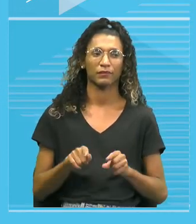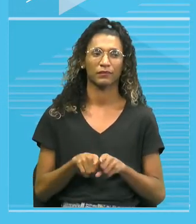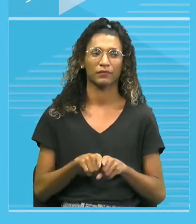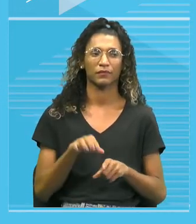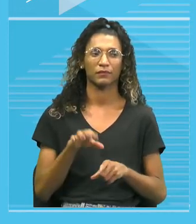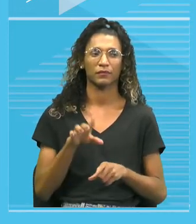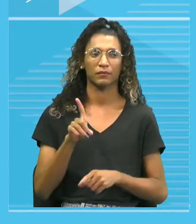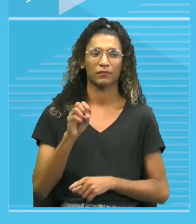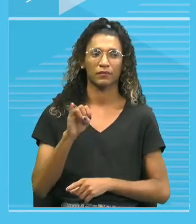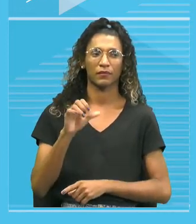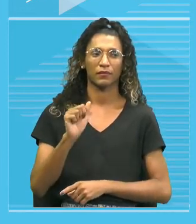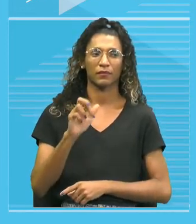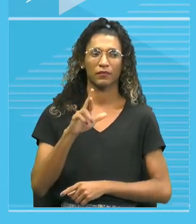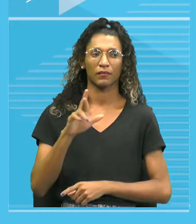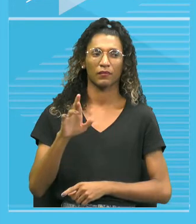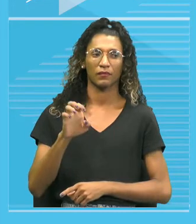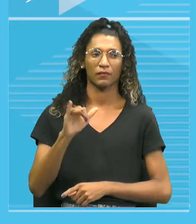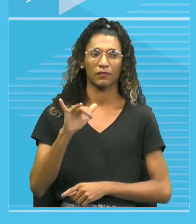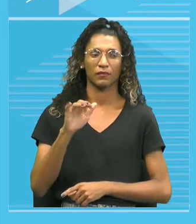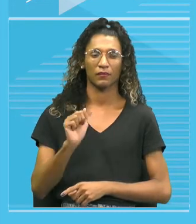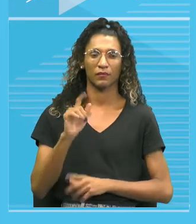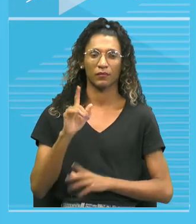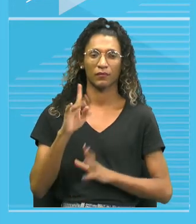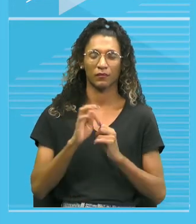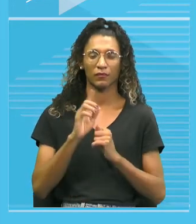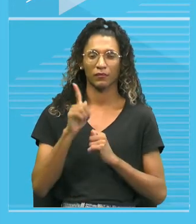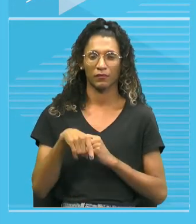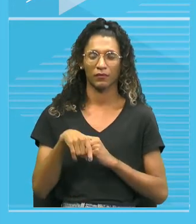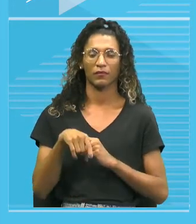Tudo isso aí são sintomas.